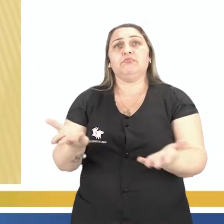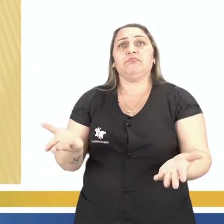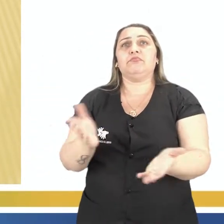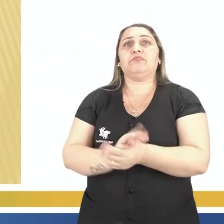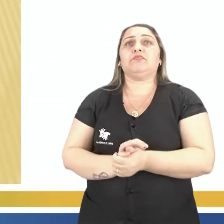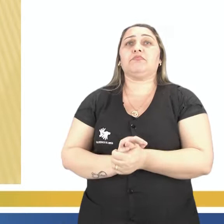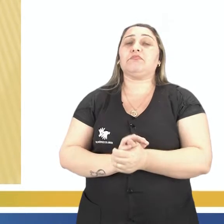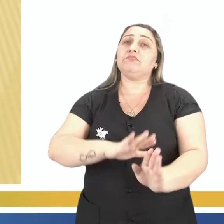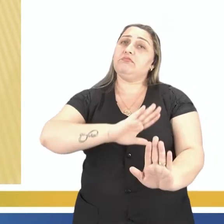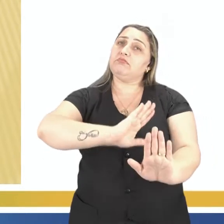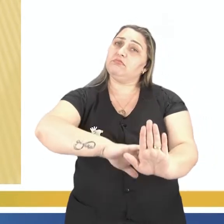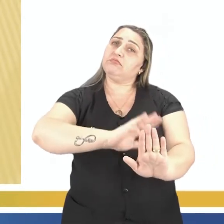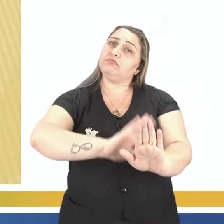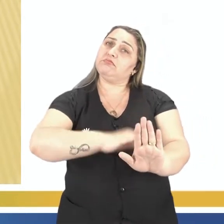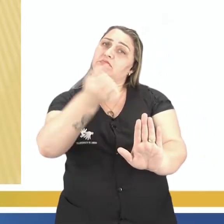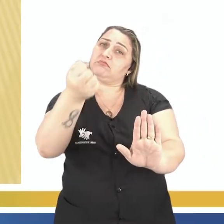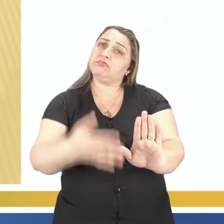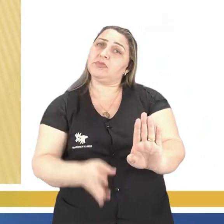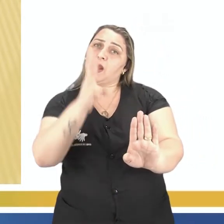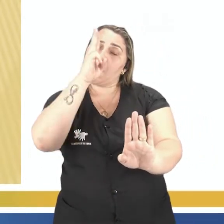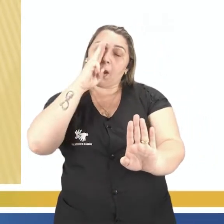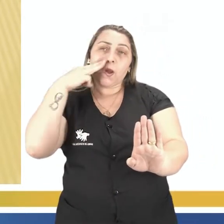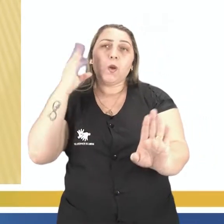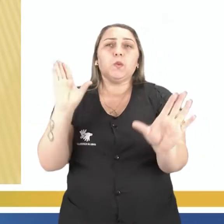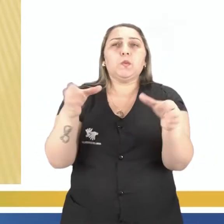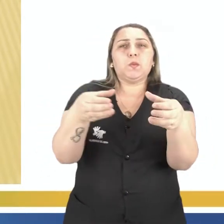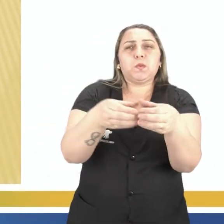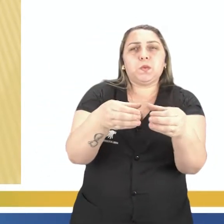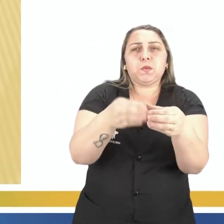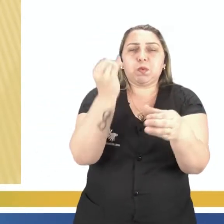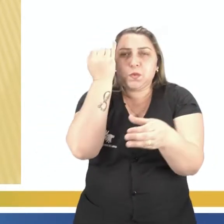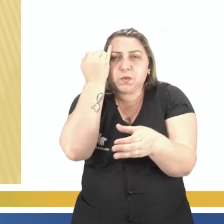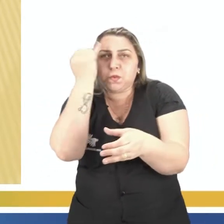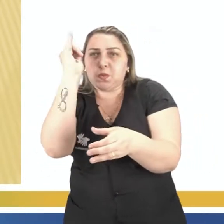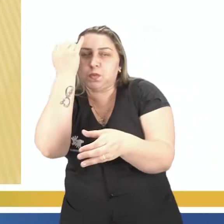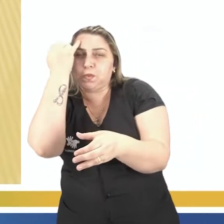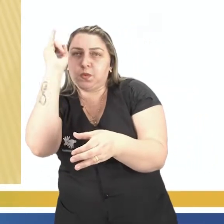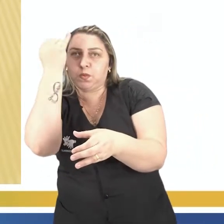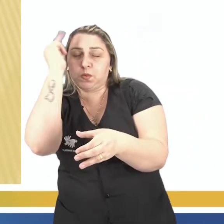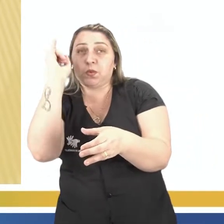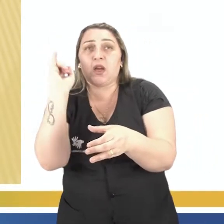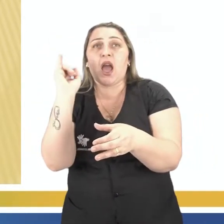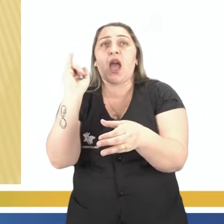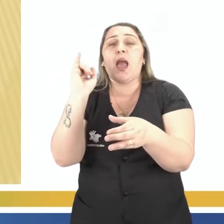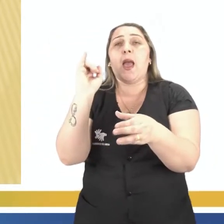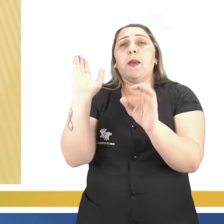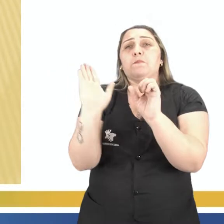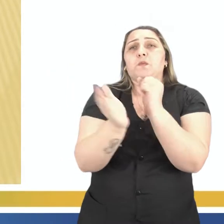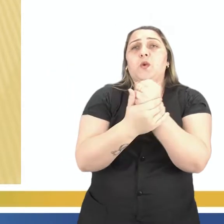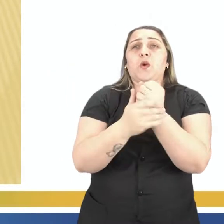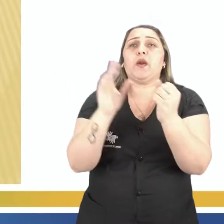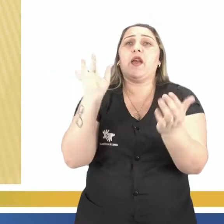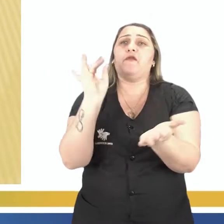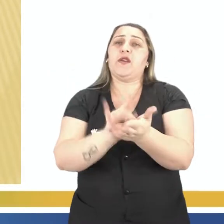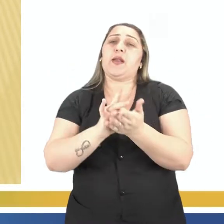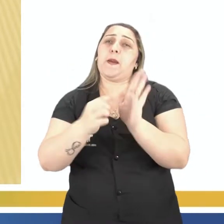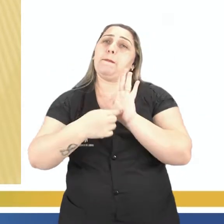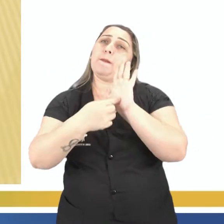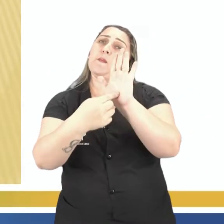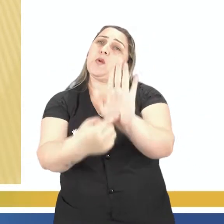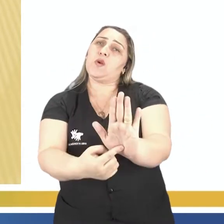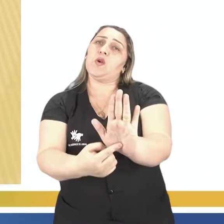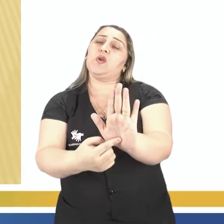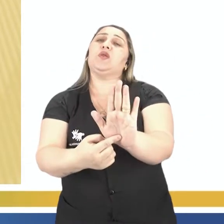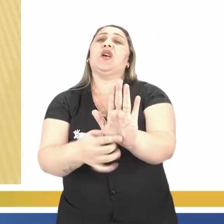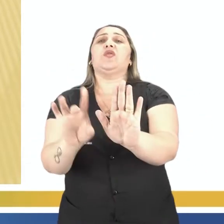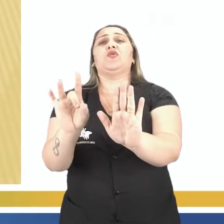ele, a ideologia é um conjunto de ideias que dissimulam a realidade, mostrando as coisas de